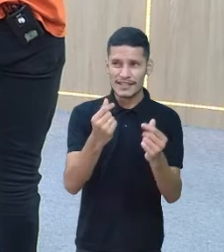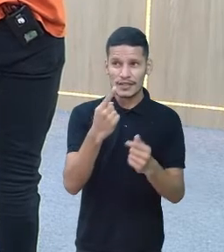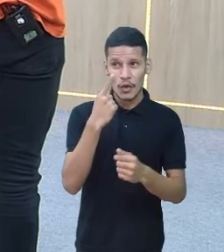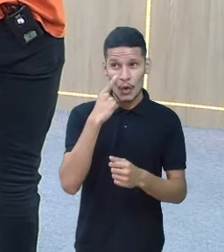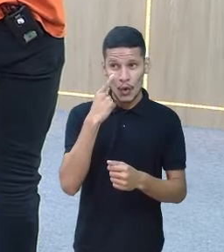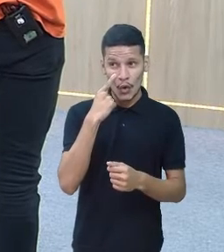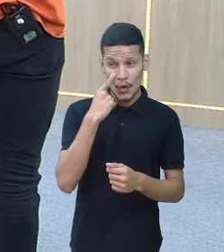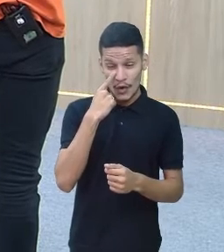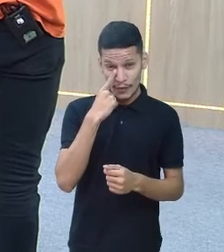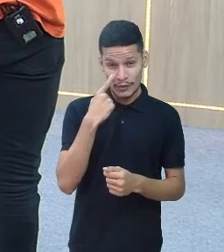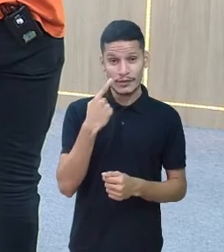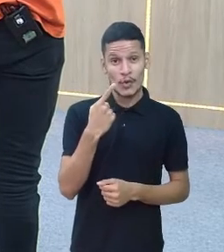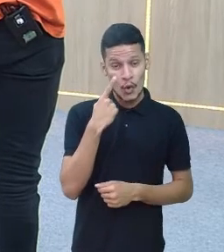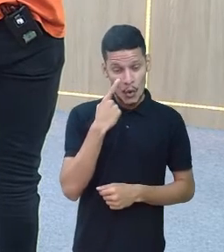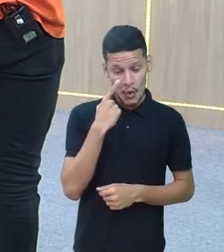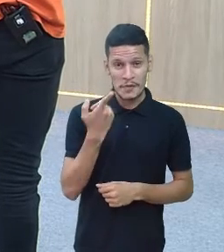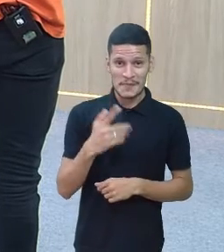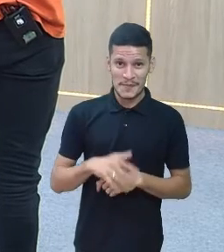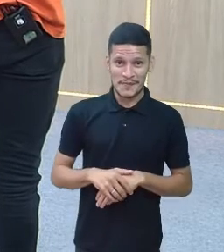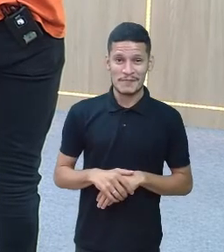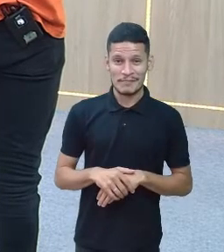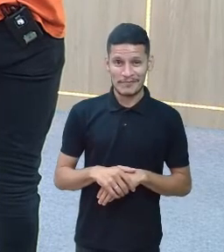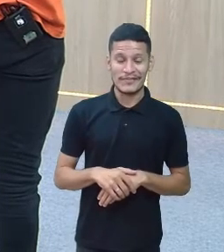fazer o seguinte. Tu vai...